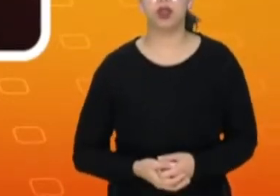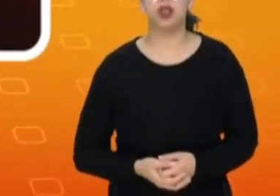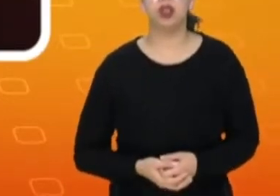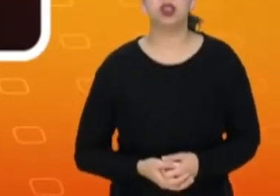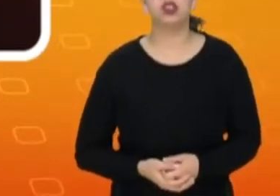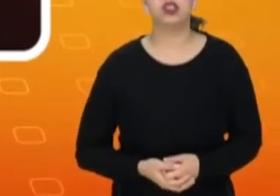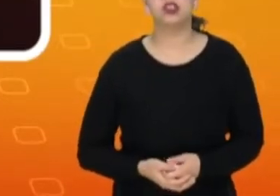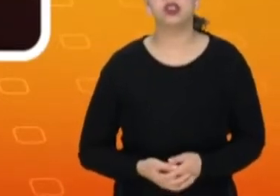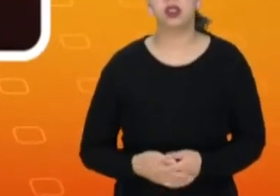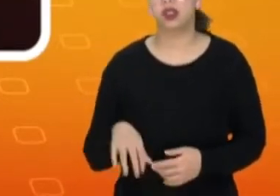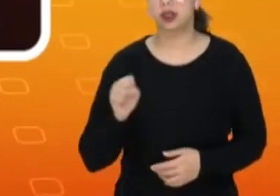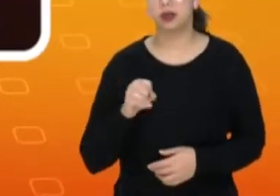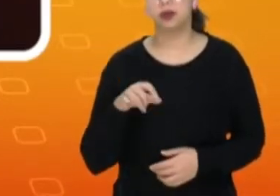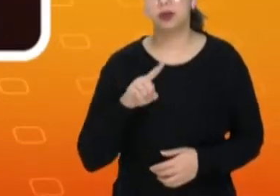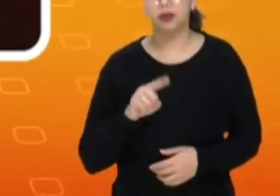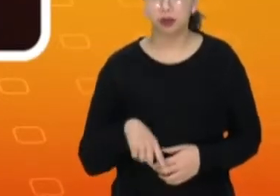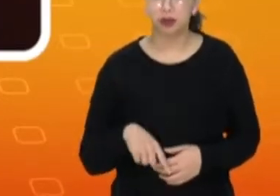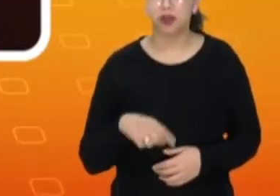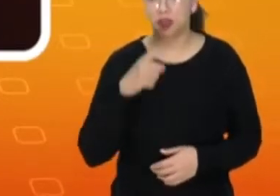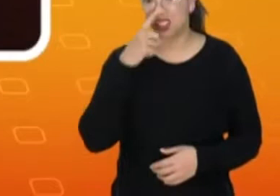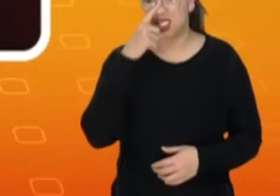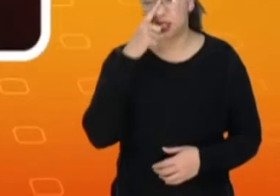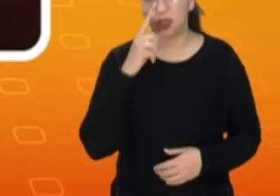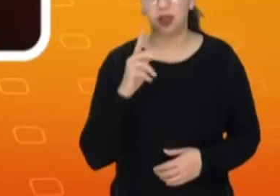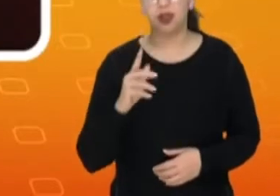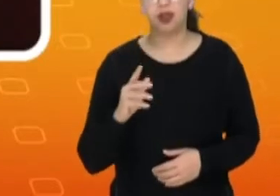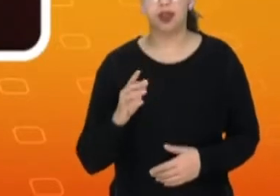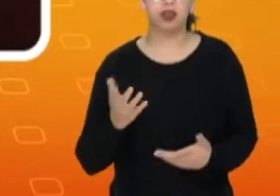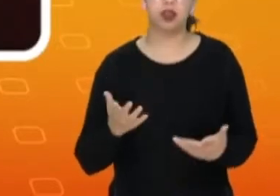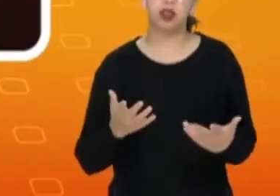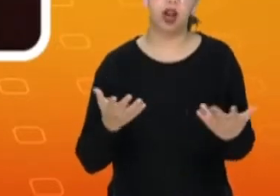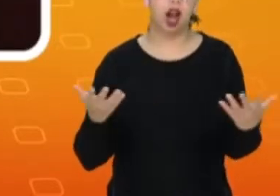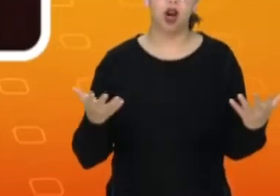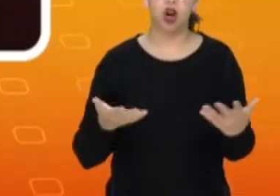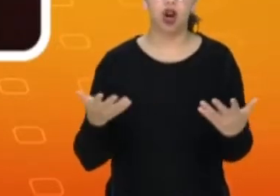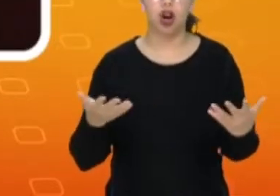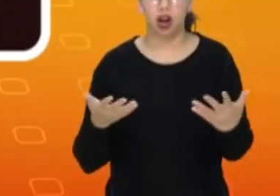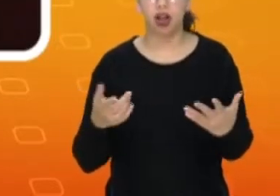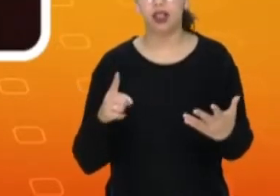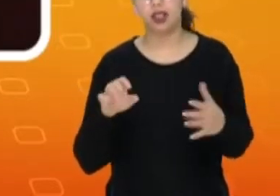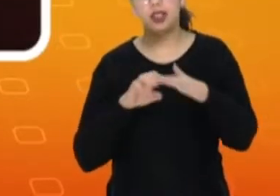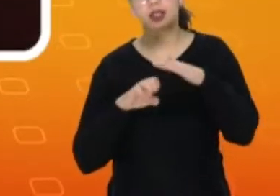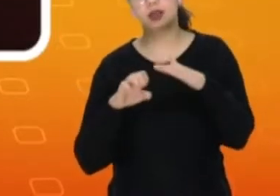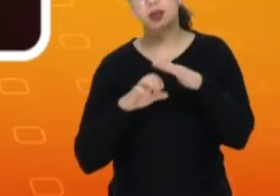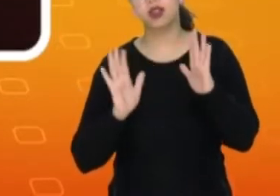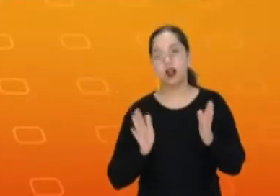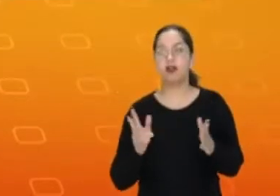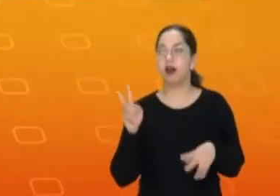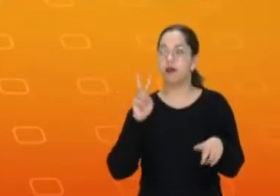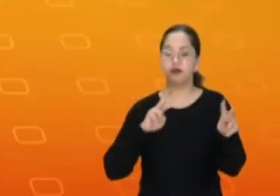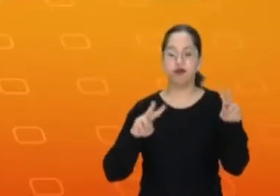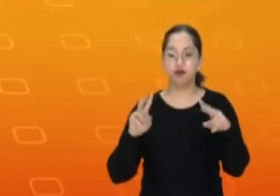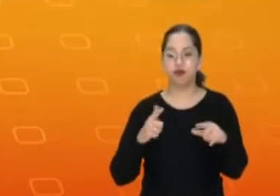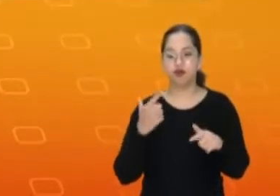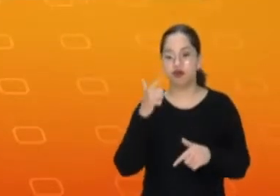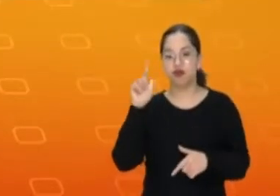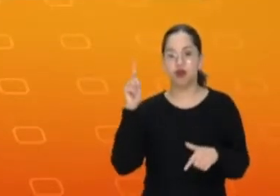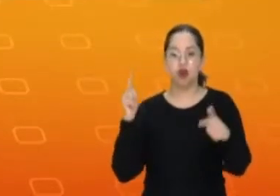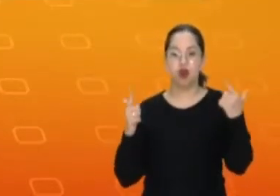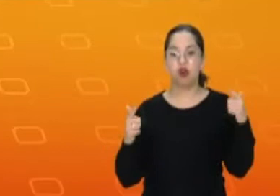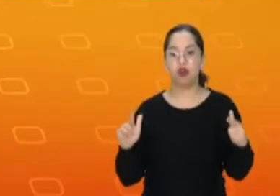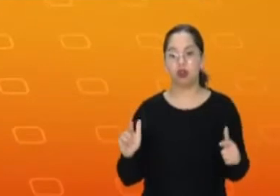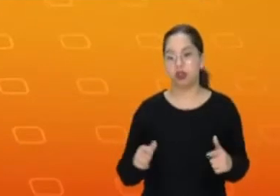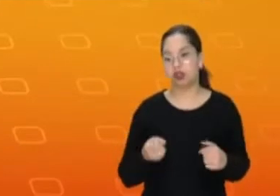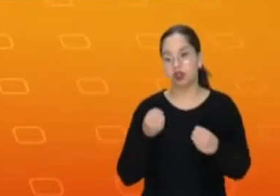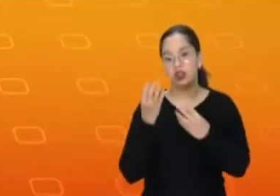esse mindset das empresas de broadcast. Agora que as empresas estão de fato olhando para o não linear de verdade, em termos de dados,